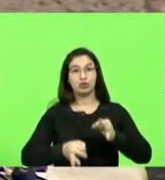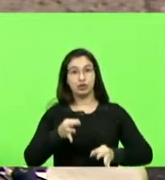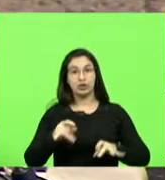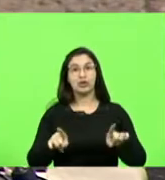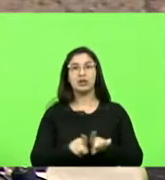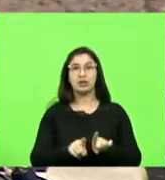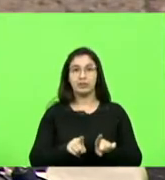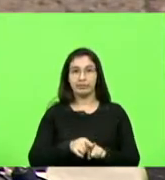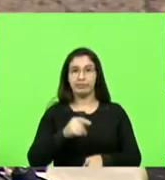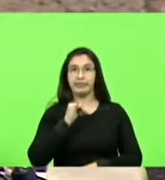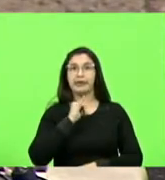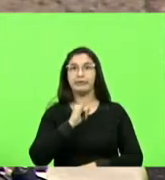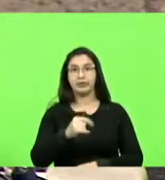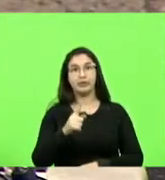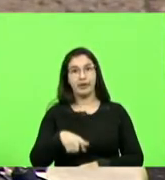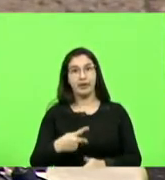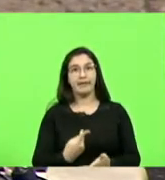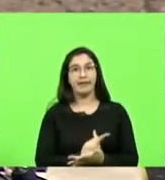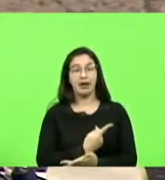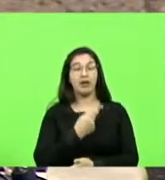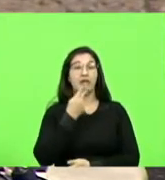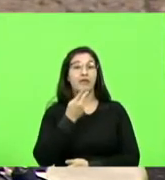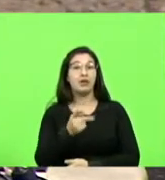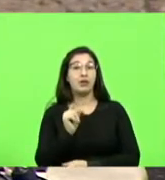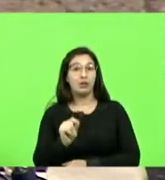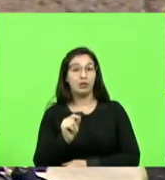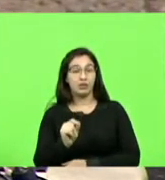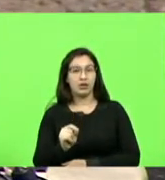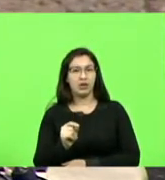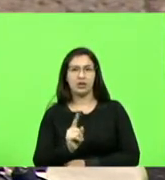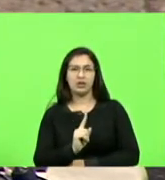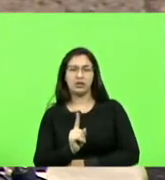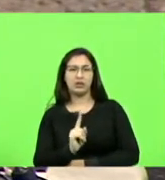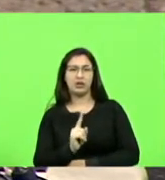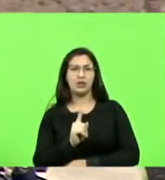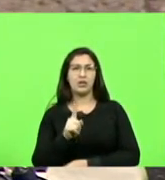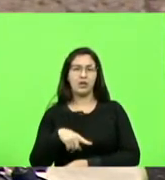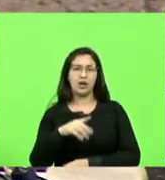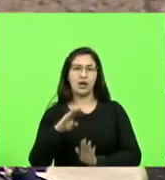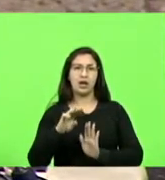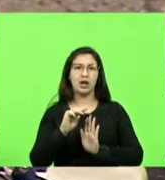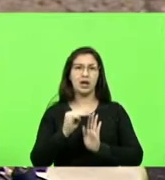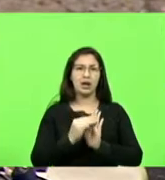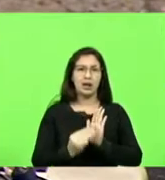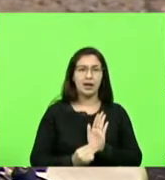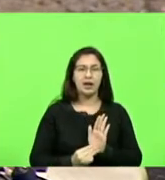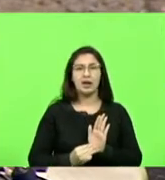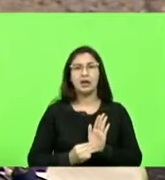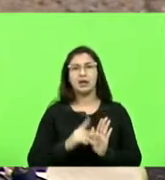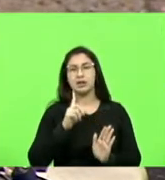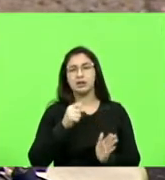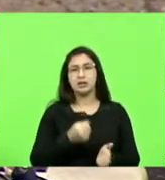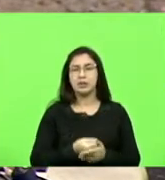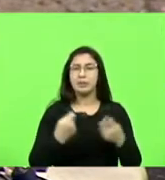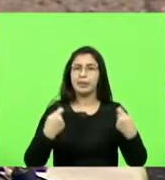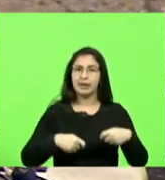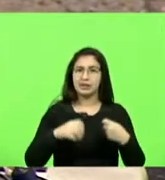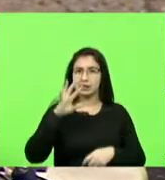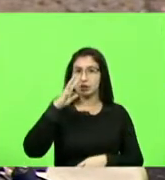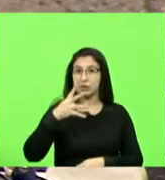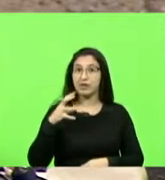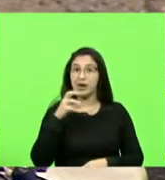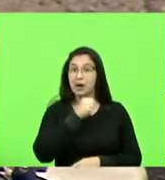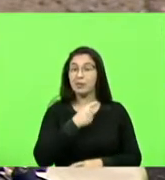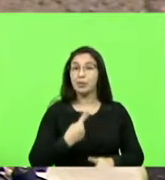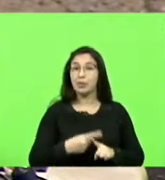irregular, falando para que não, é uma medida que a gente precisa resolver rápido, porque é uma